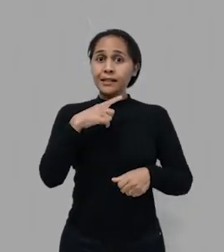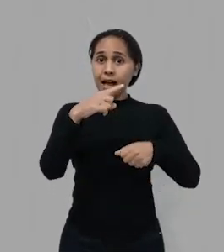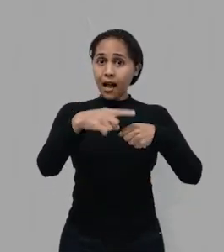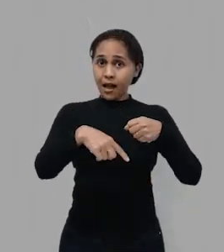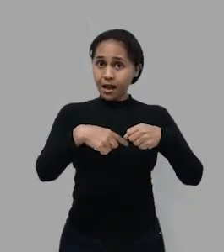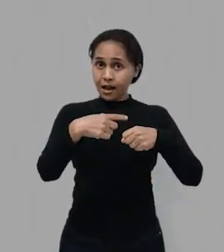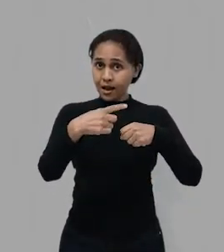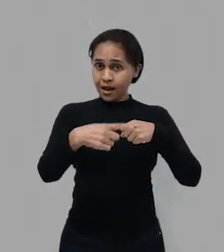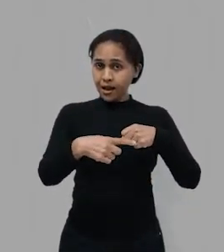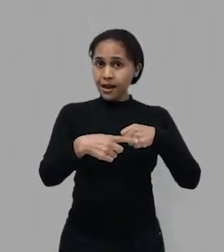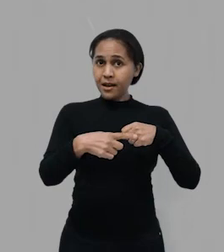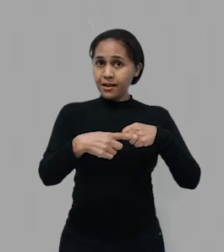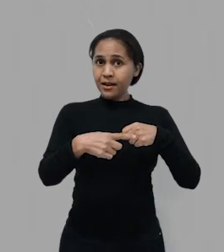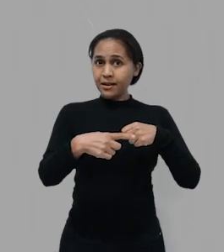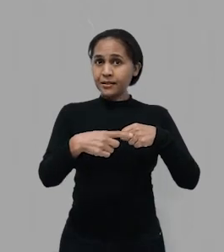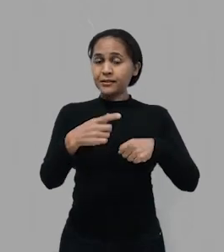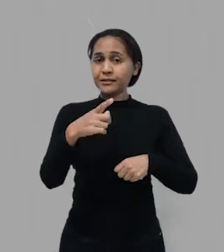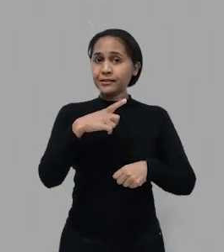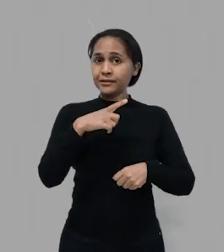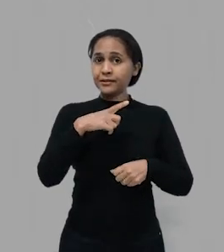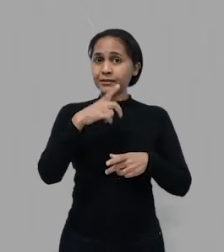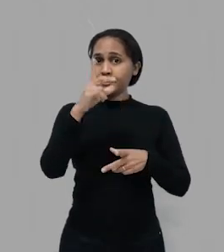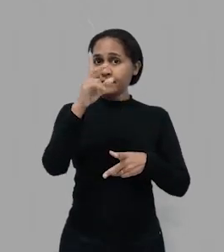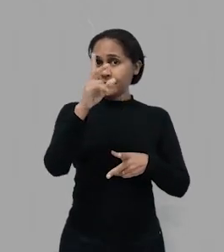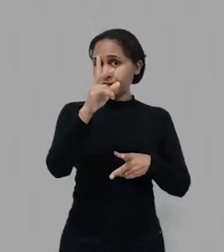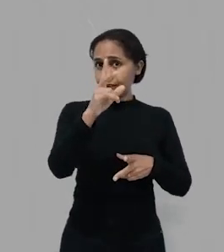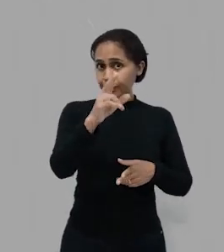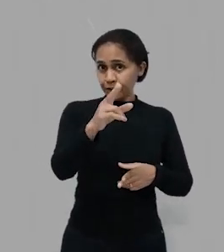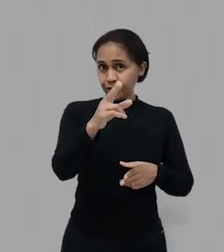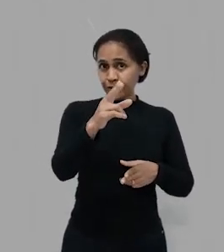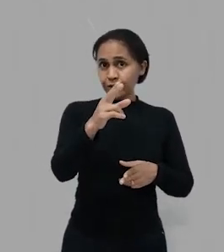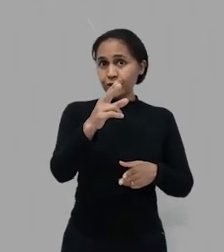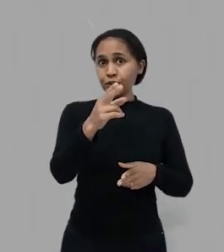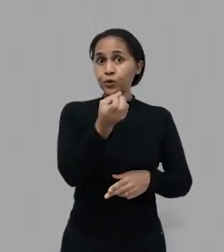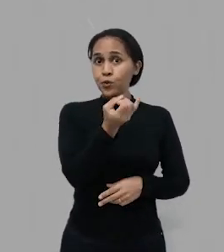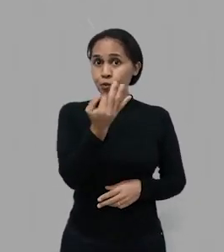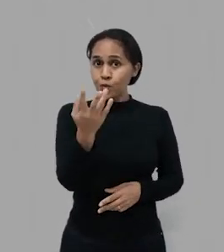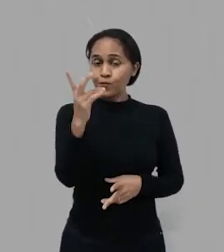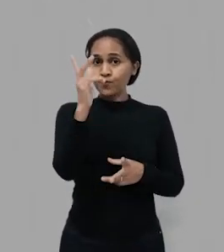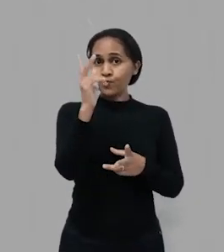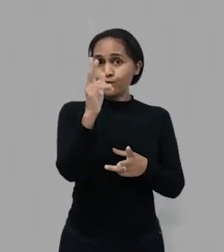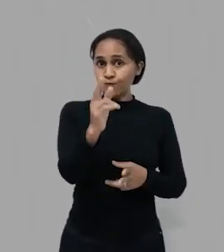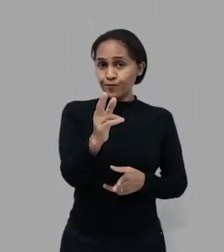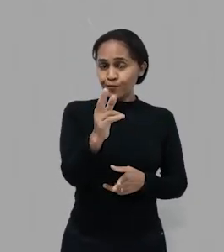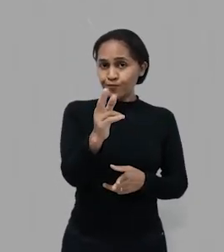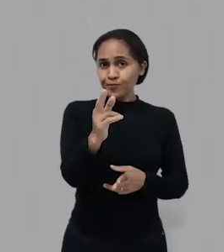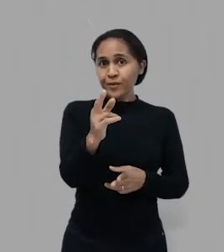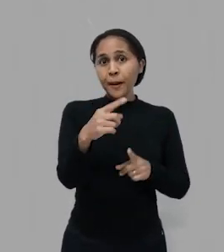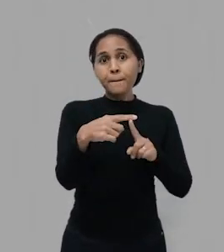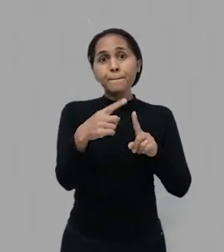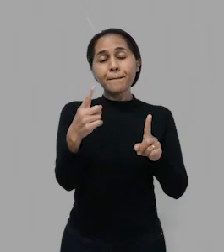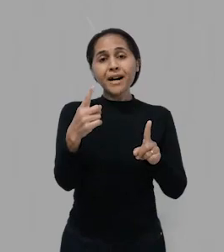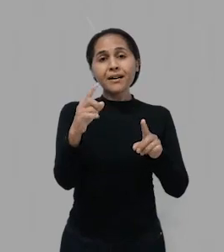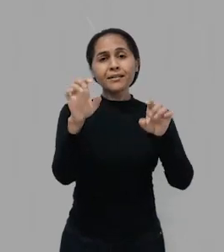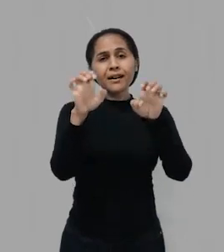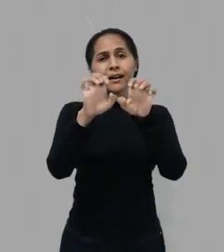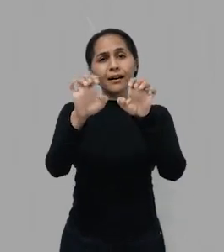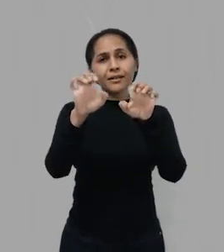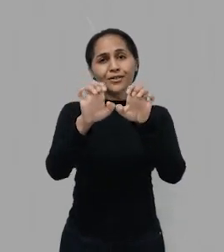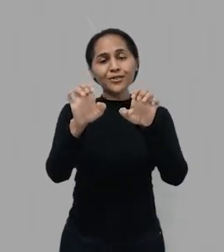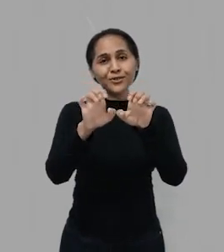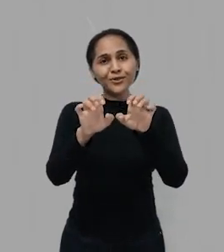os mesmos tipos e a mesma quantidade, né? Mas apresentam